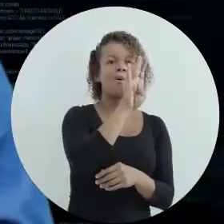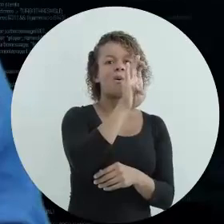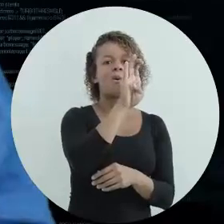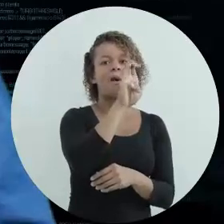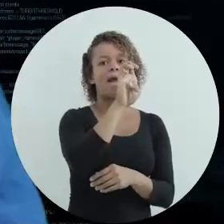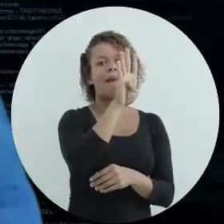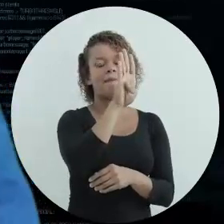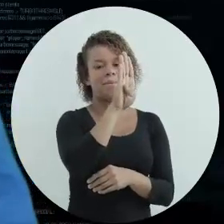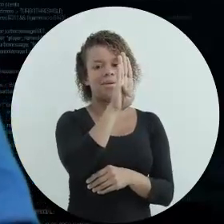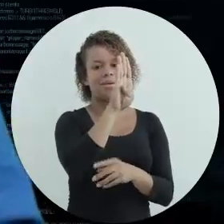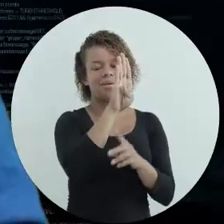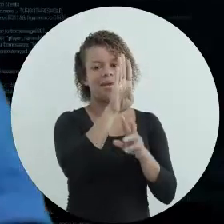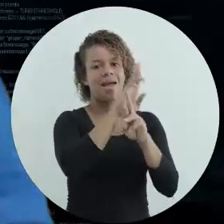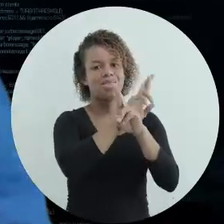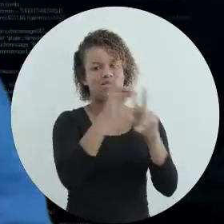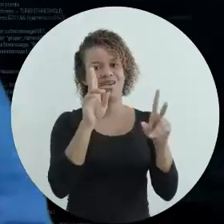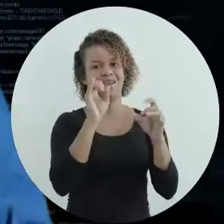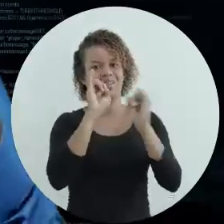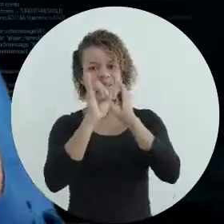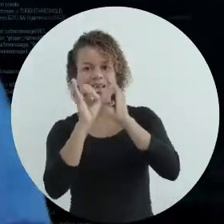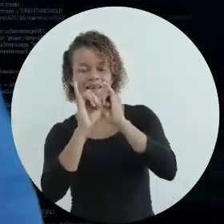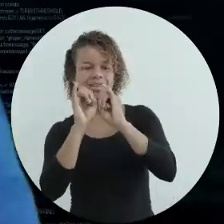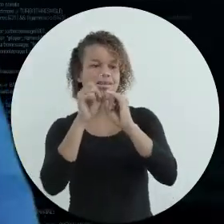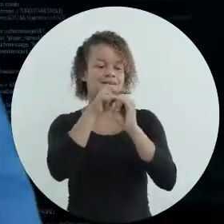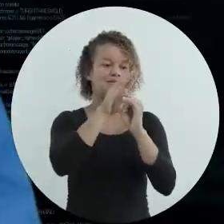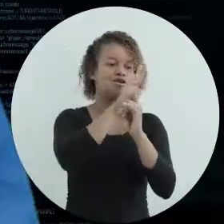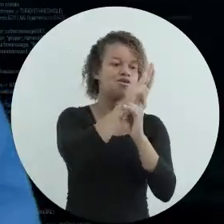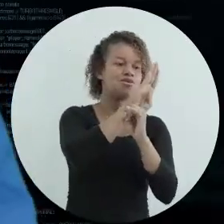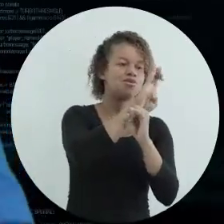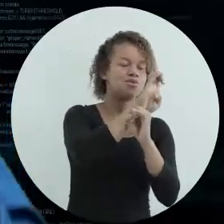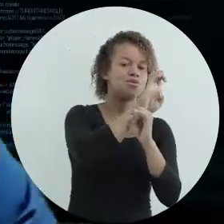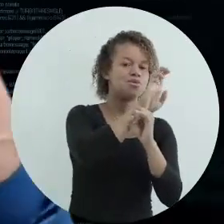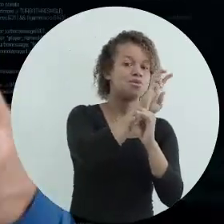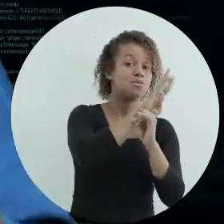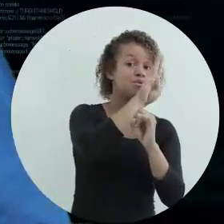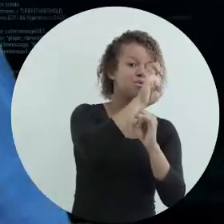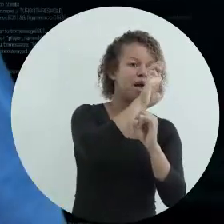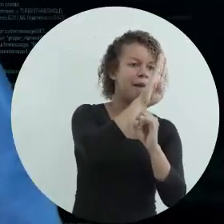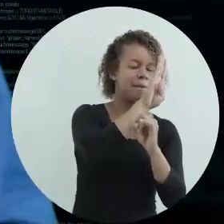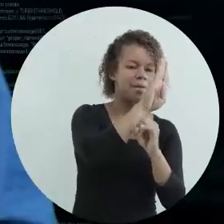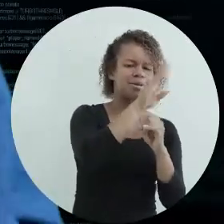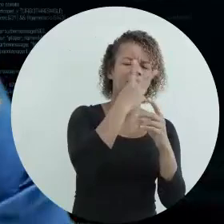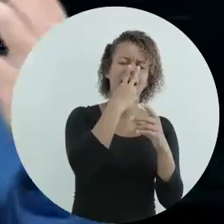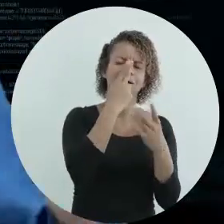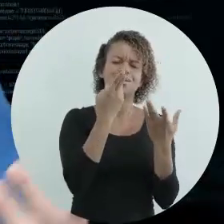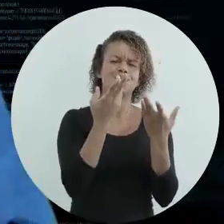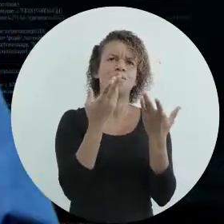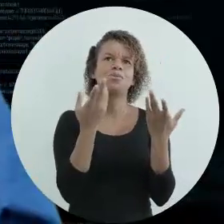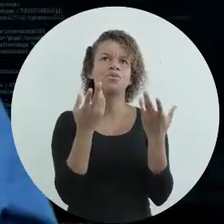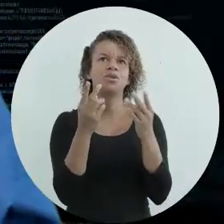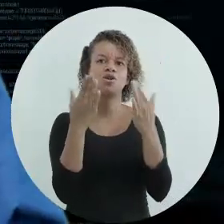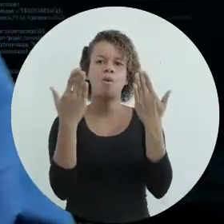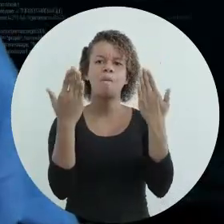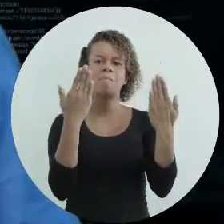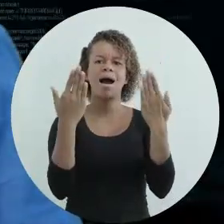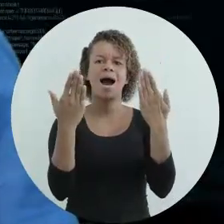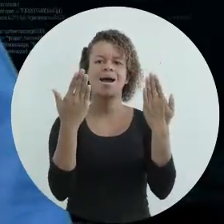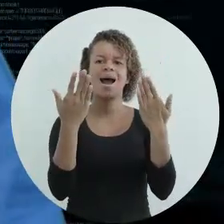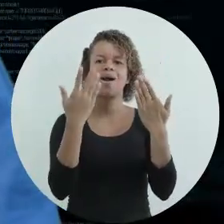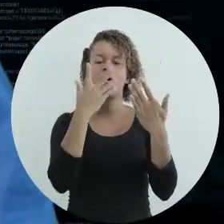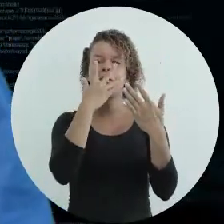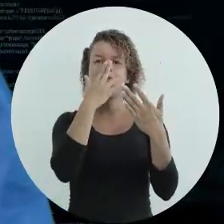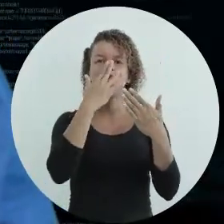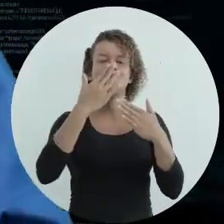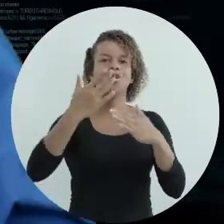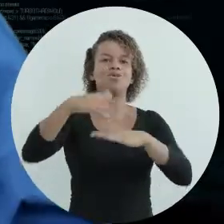é outra. A internet, ela é o meio. É como se a gente pudesse comparar com as rodovias do Brasil.